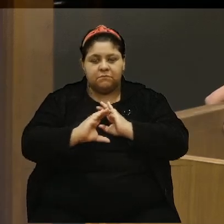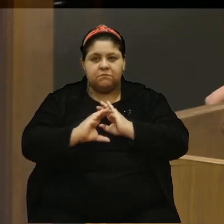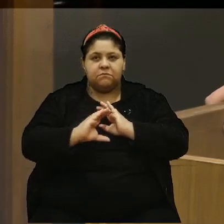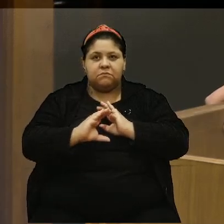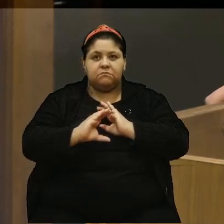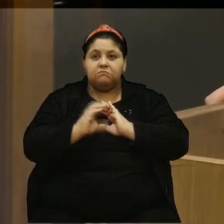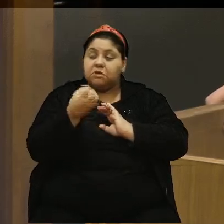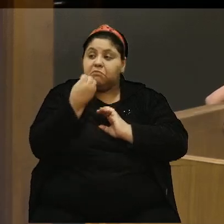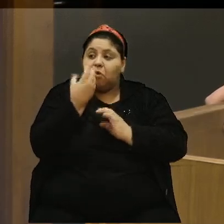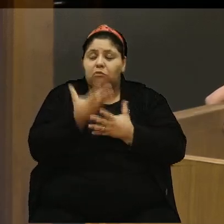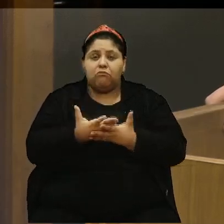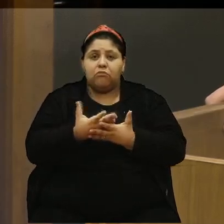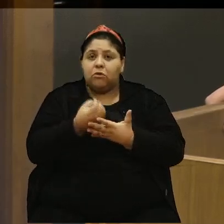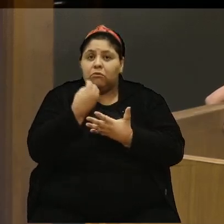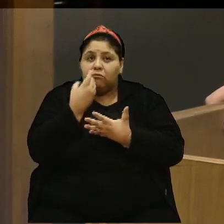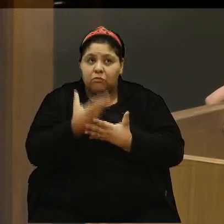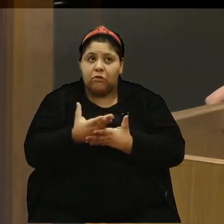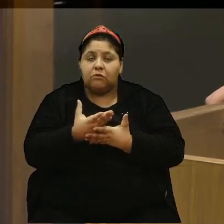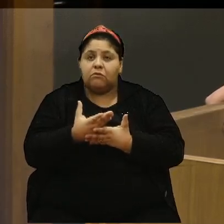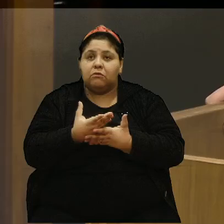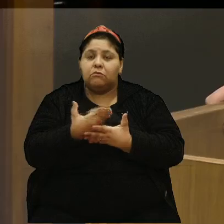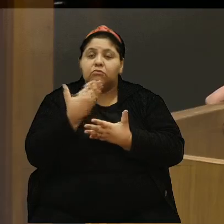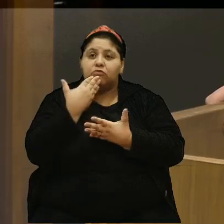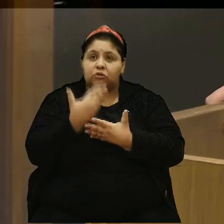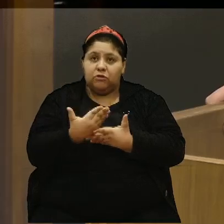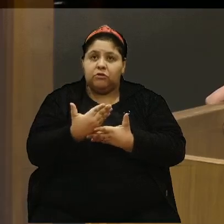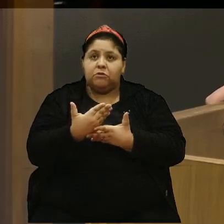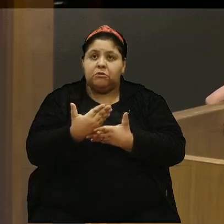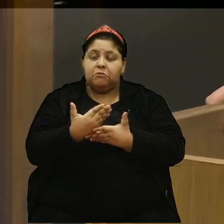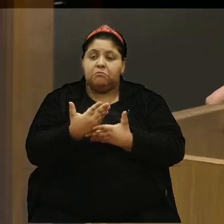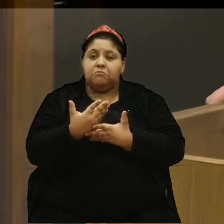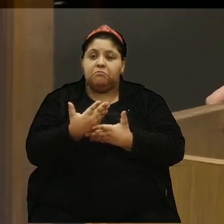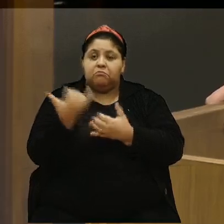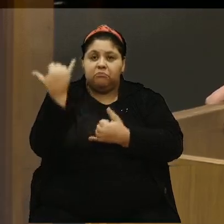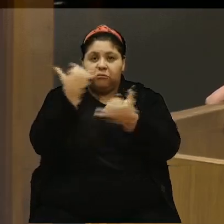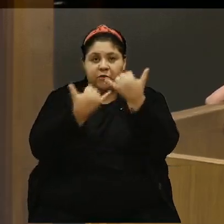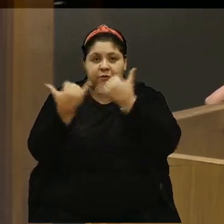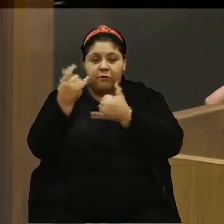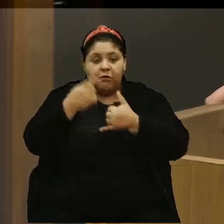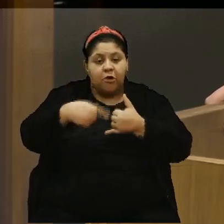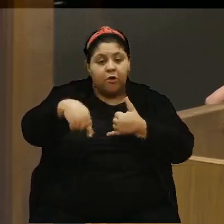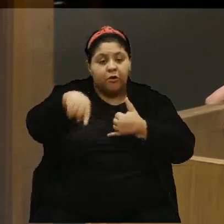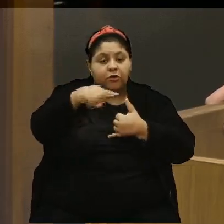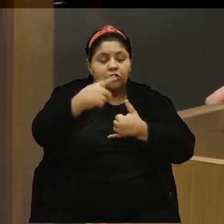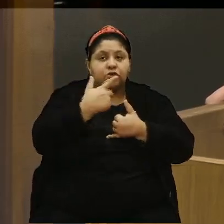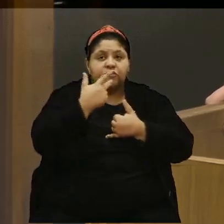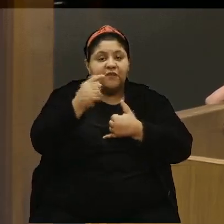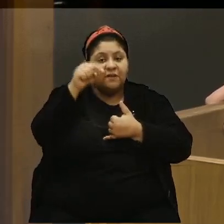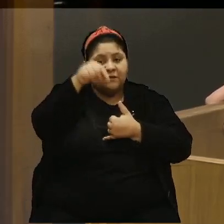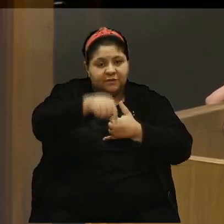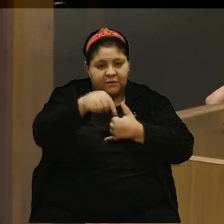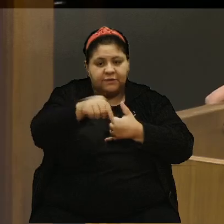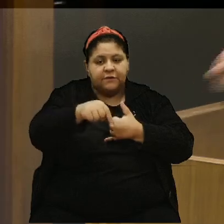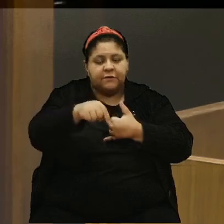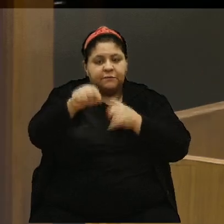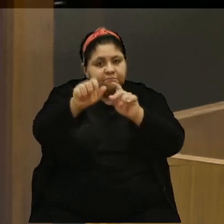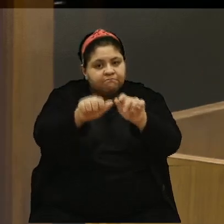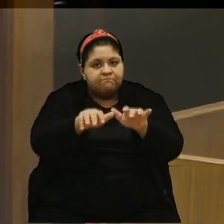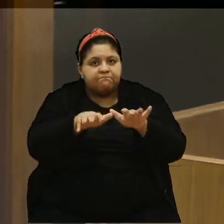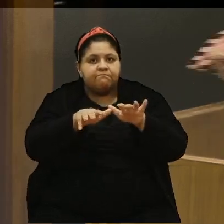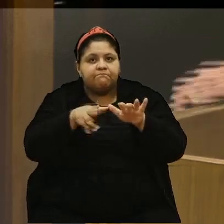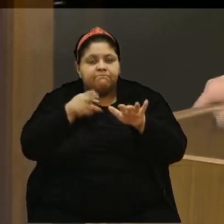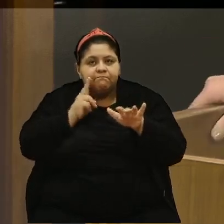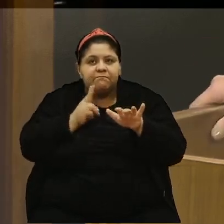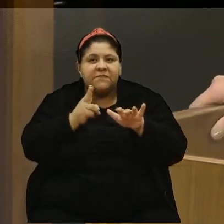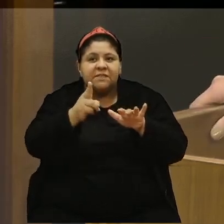que bom que a gente iria pedir os dados, para que as nossas falas aqui no plenário sempre